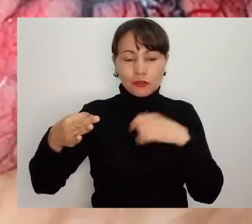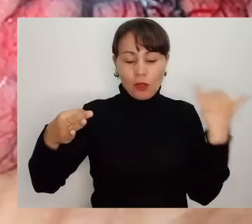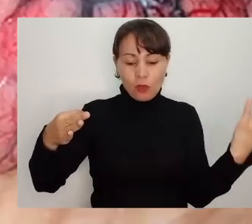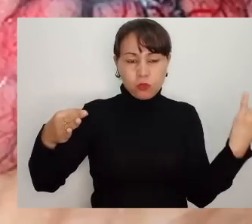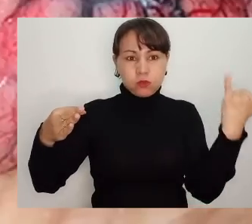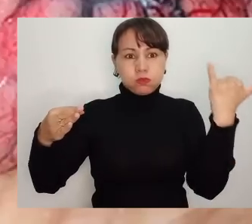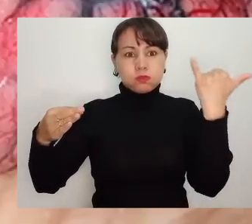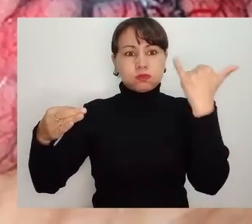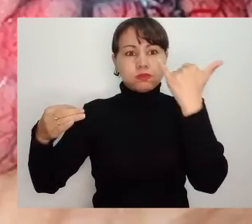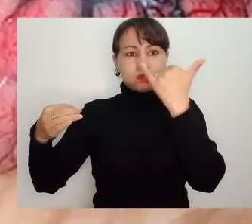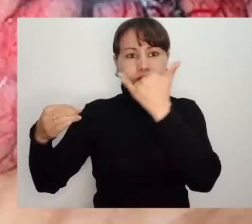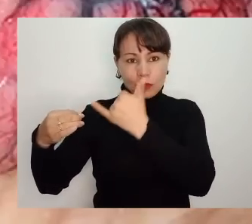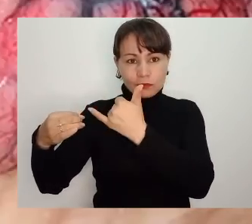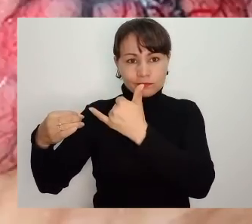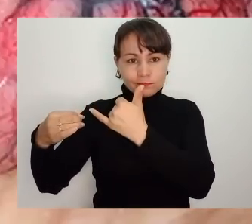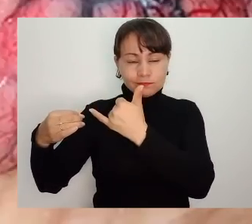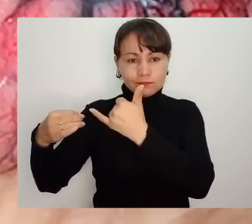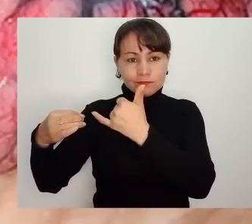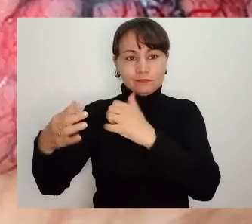para aquele